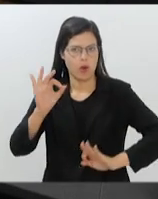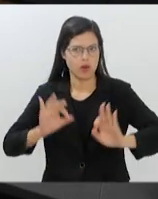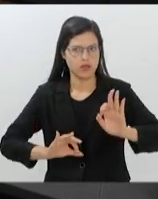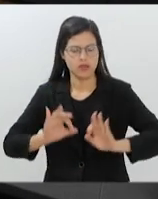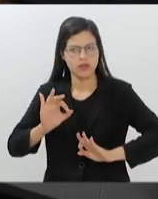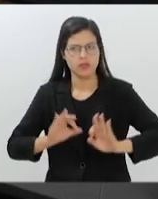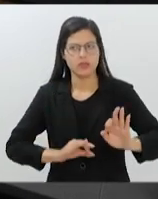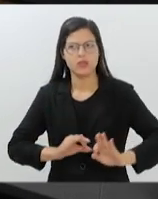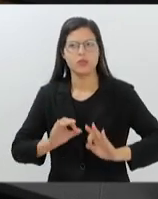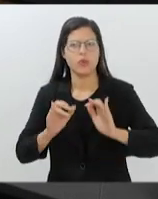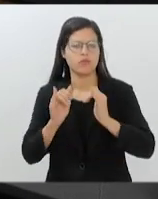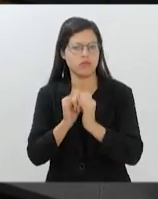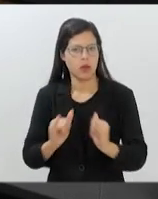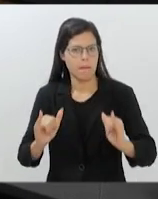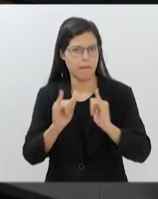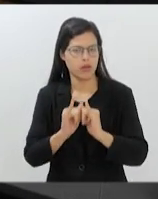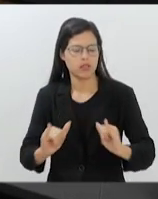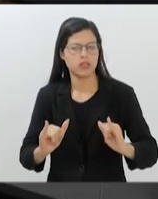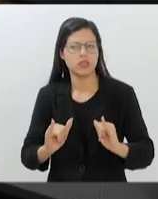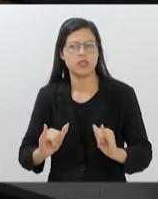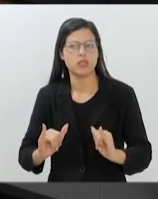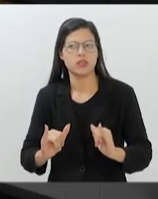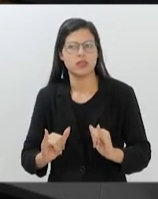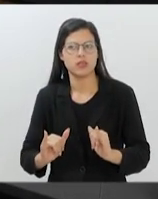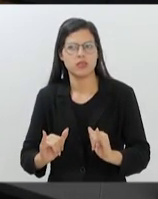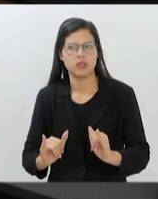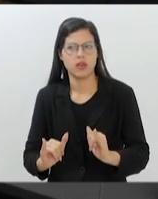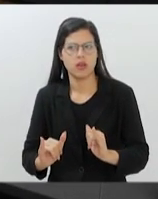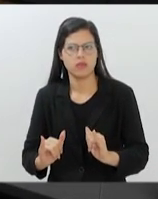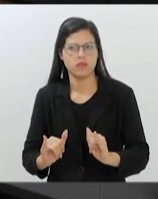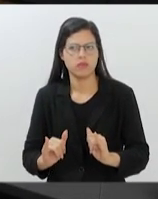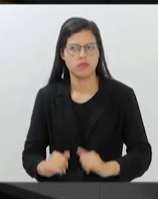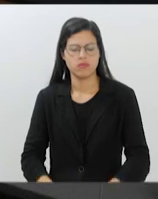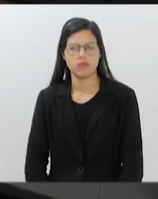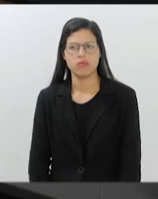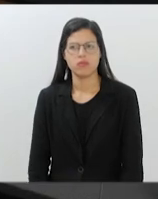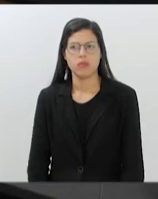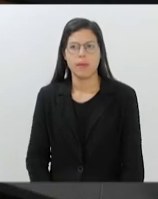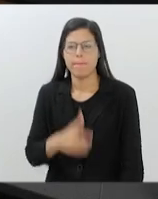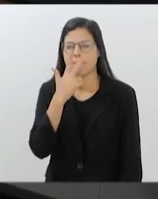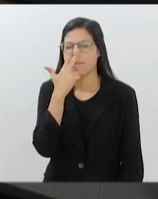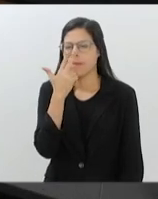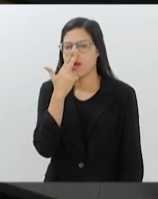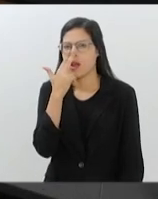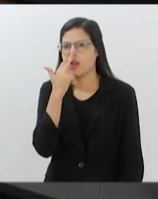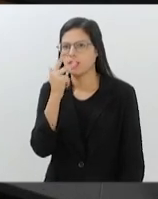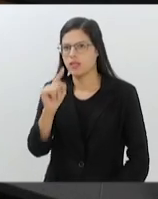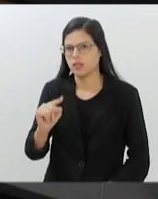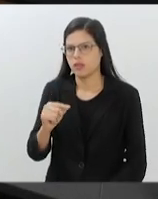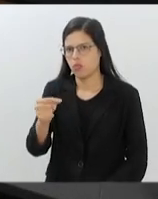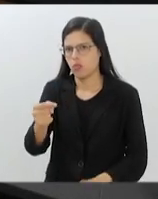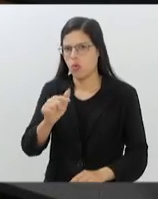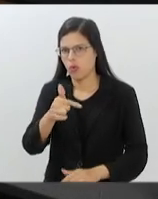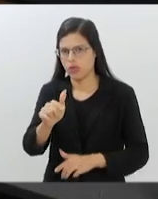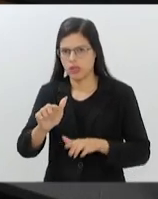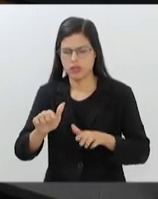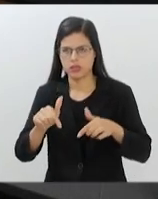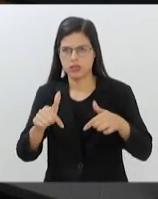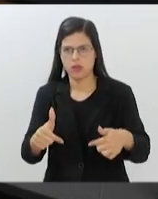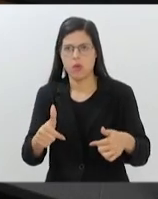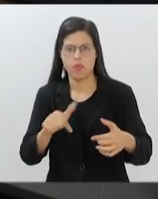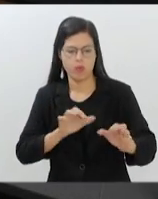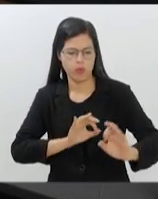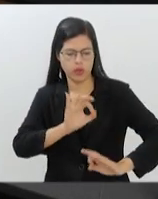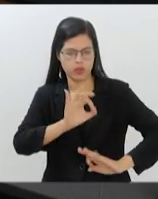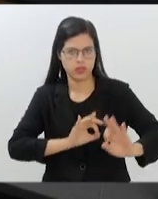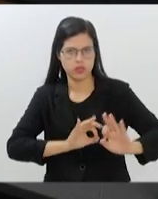concebeu aquela campanha ato contínuo me parece que o próximo passo é elaborar o plano